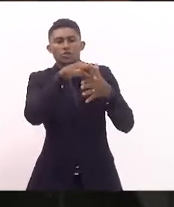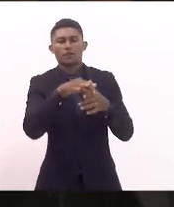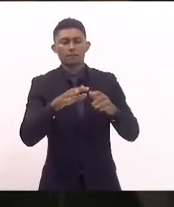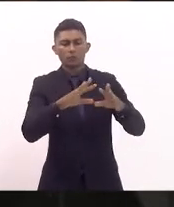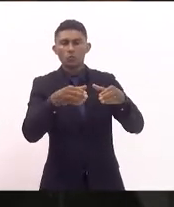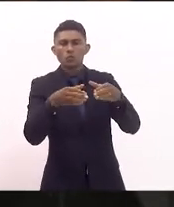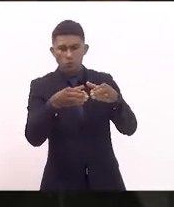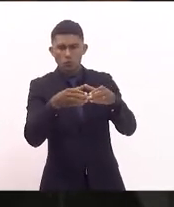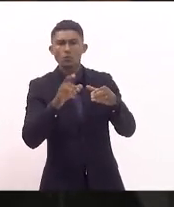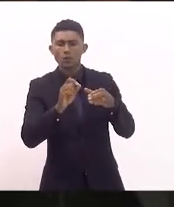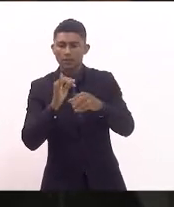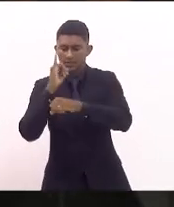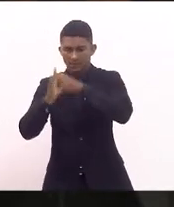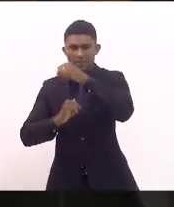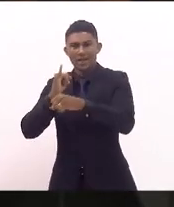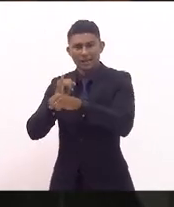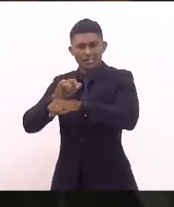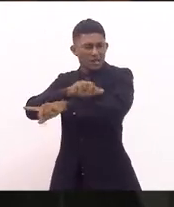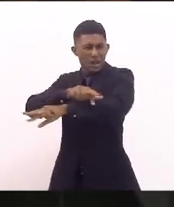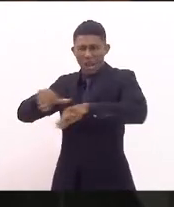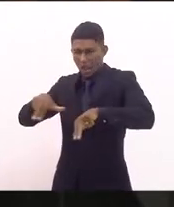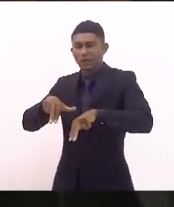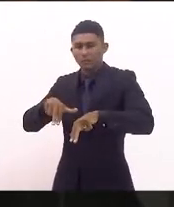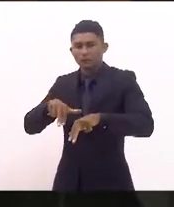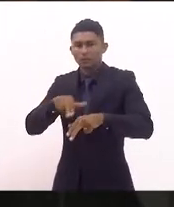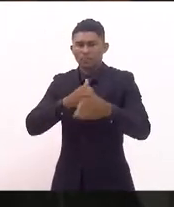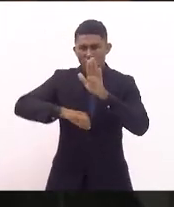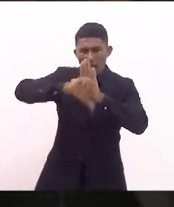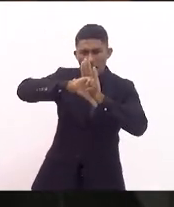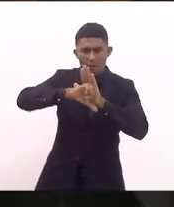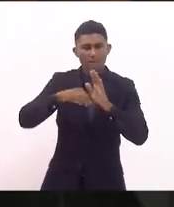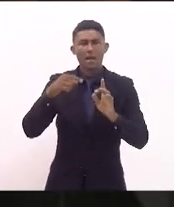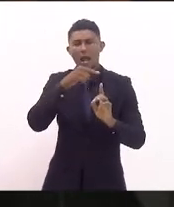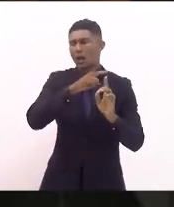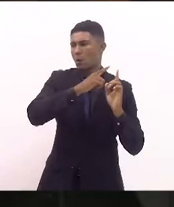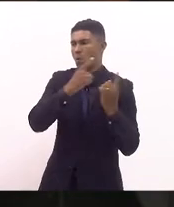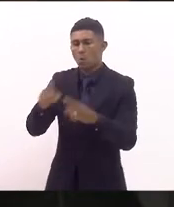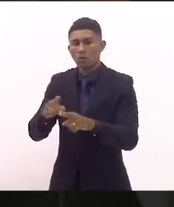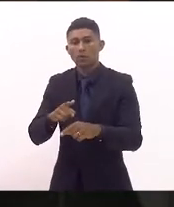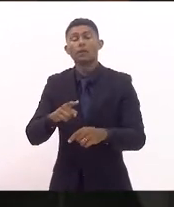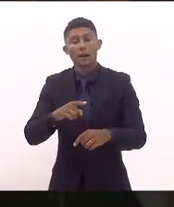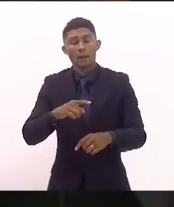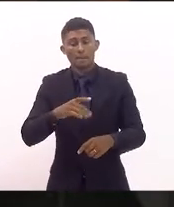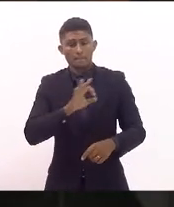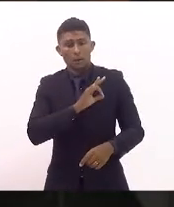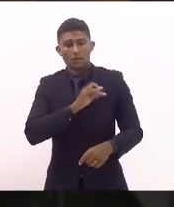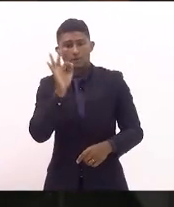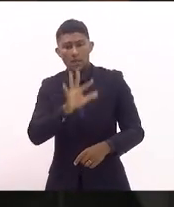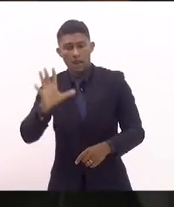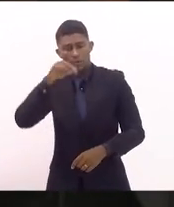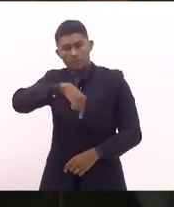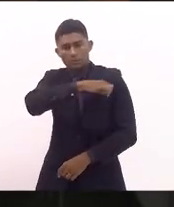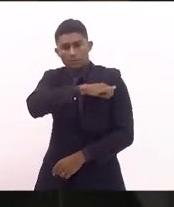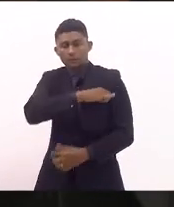aos Crimes Cibernéticos da Polícia Federal no Estado do Rio de Janeiro e pesquisadora do